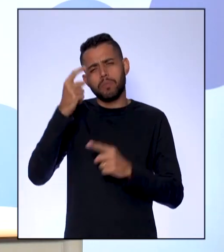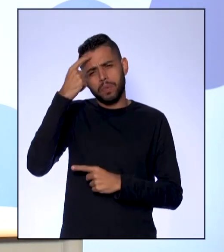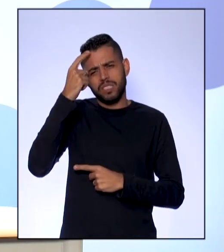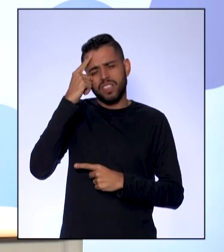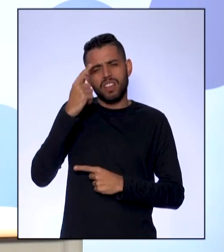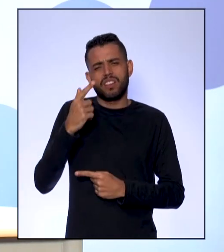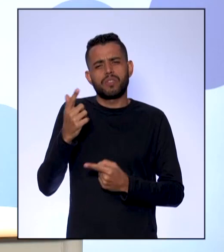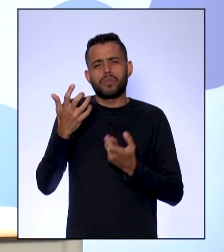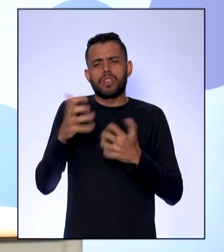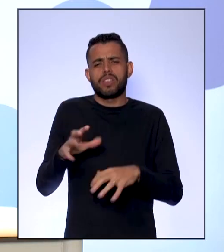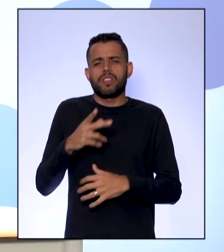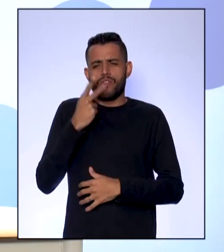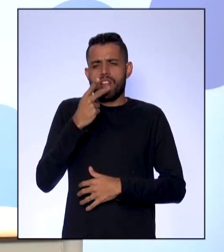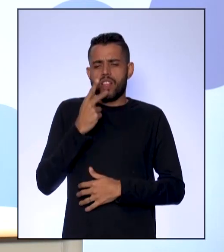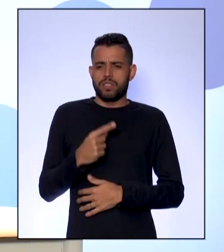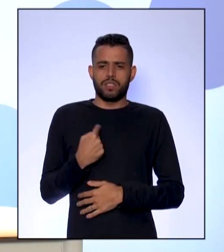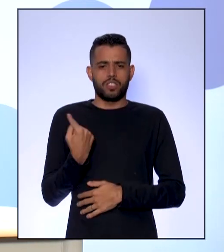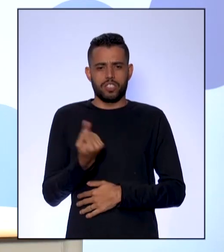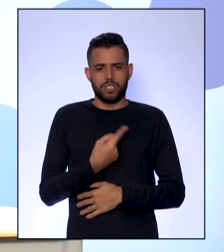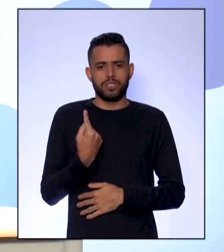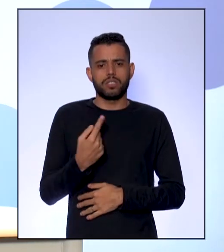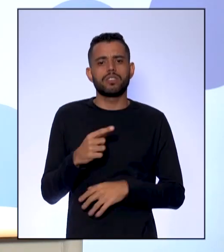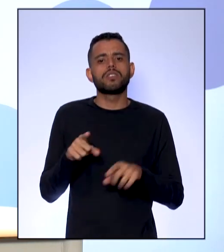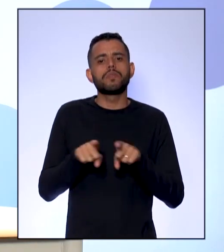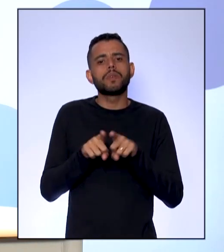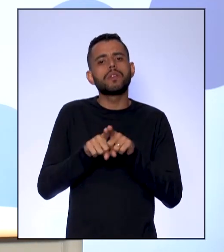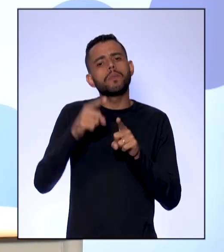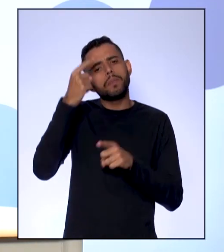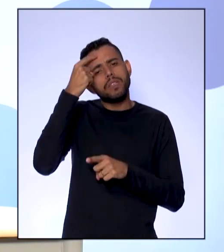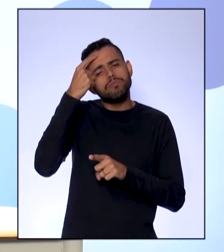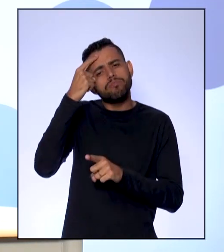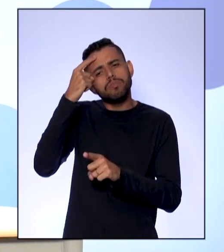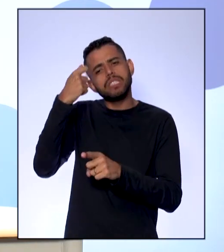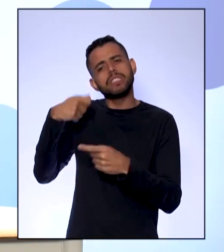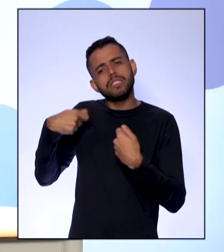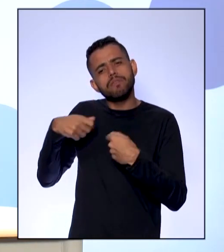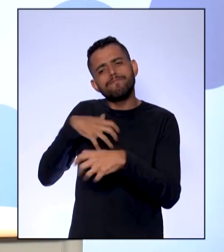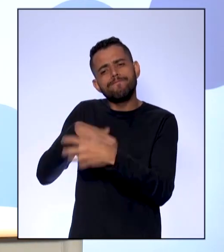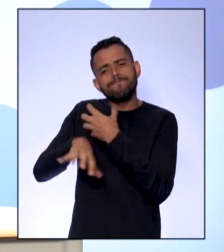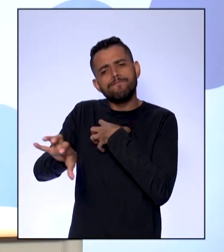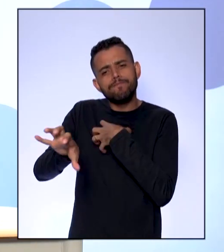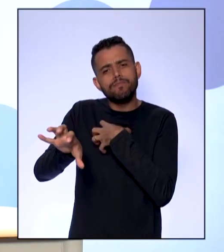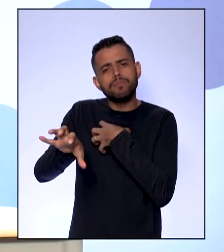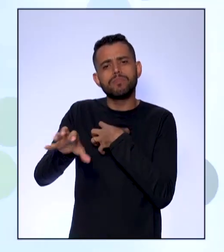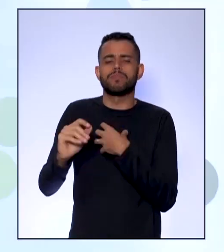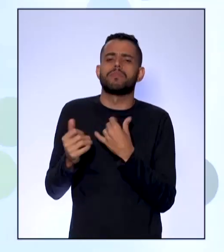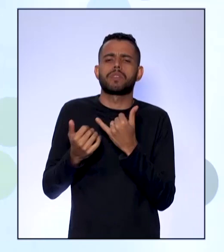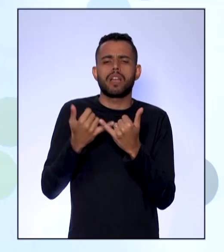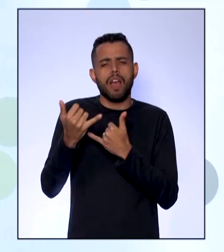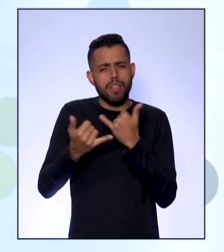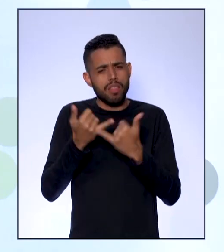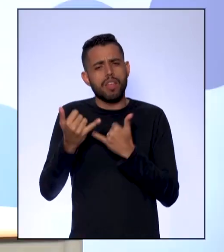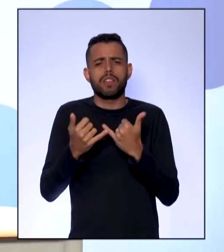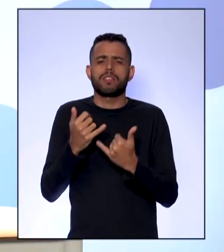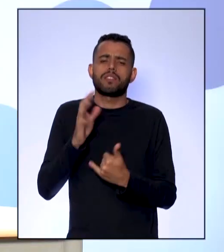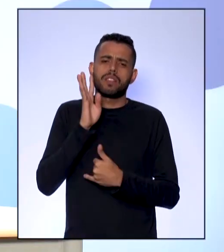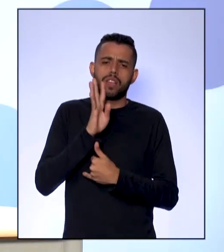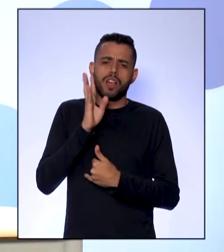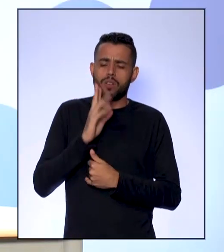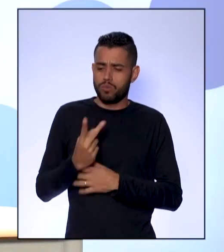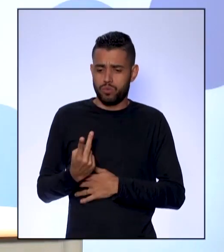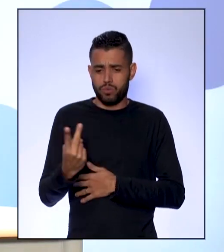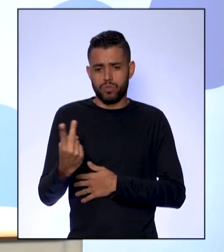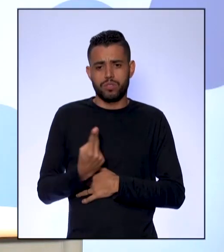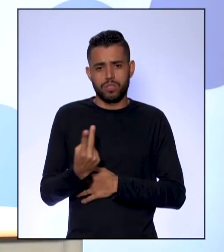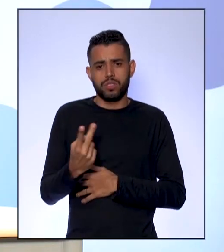falasse da gente. Né? Vamos se colocar no lugar do outro. Brincadeiras, é legal quando é de ambas as partes.